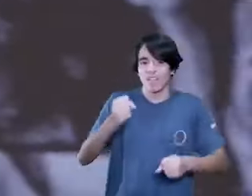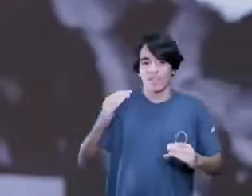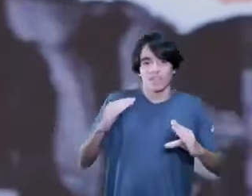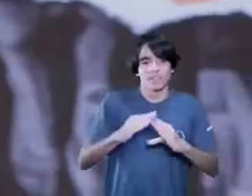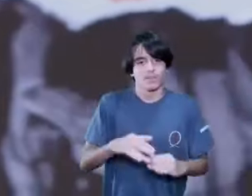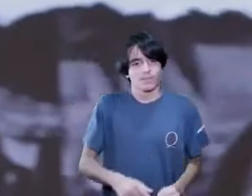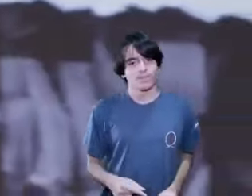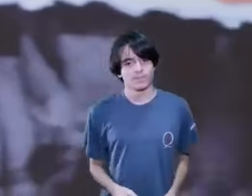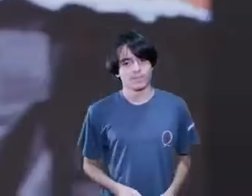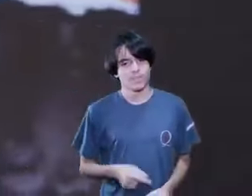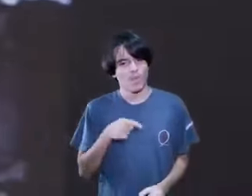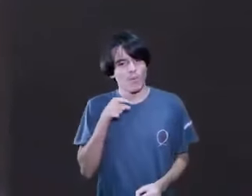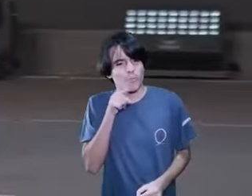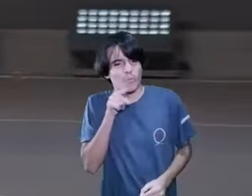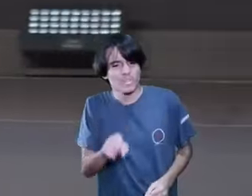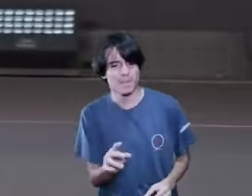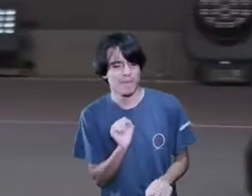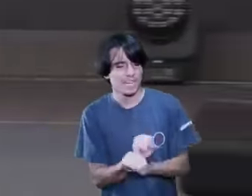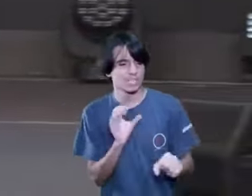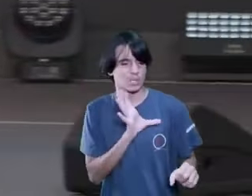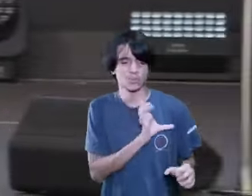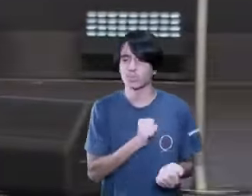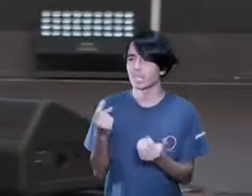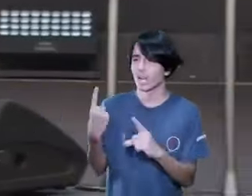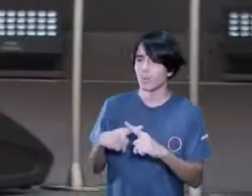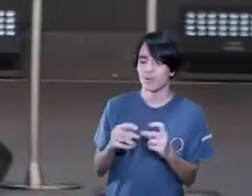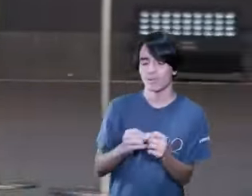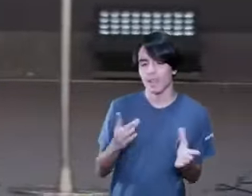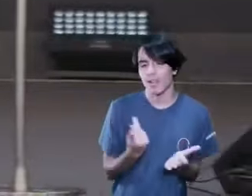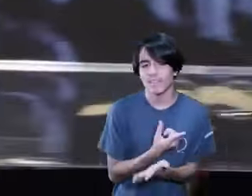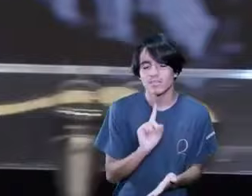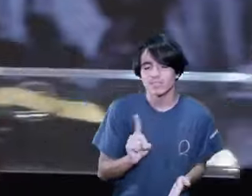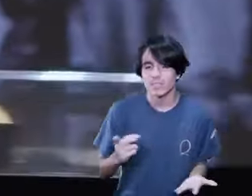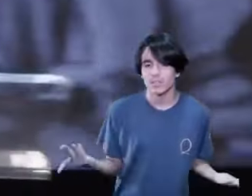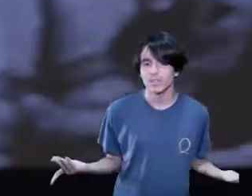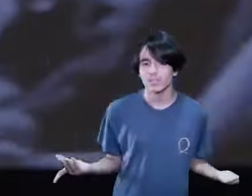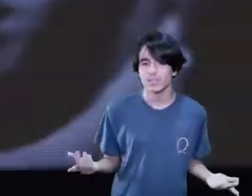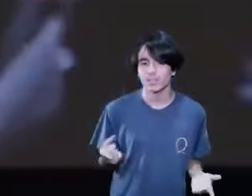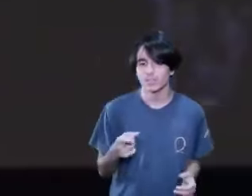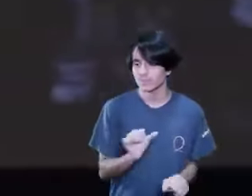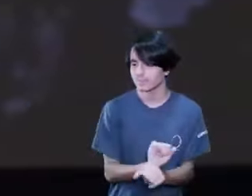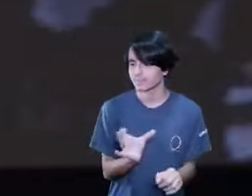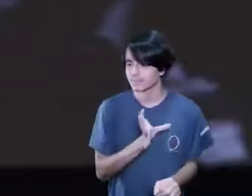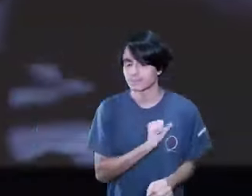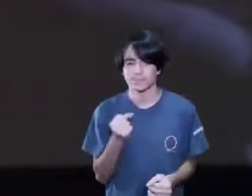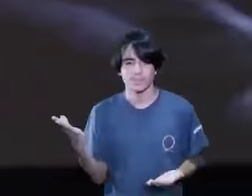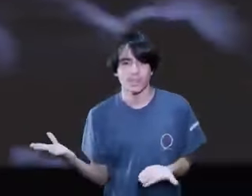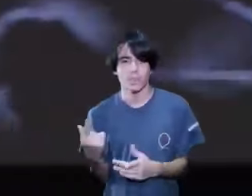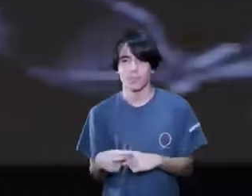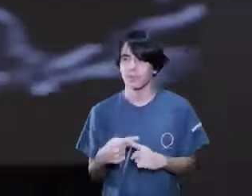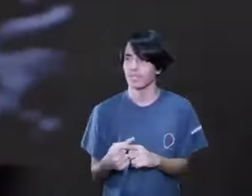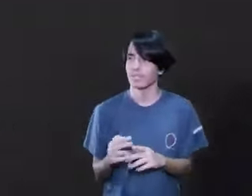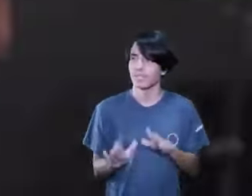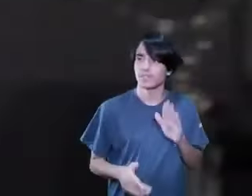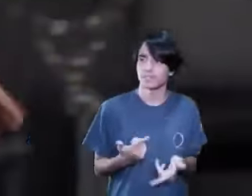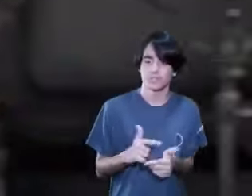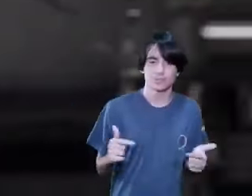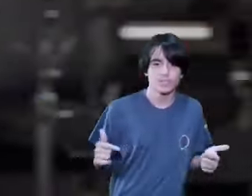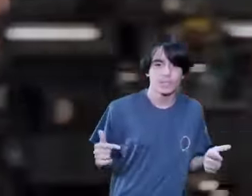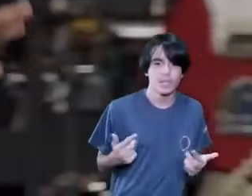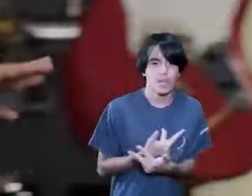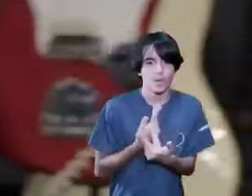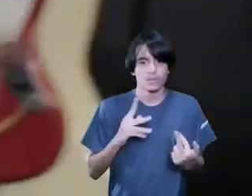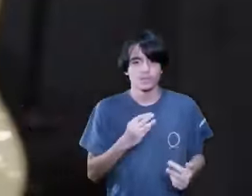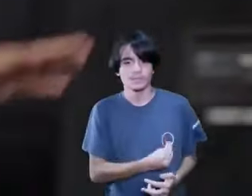não vai deixar de adorar porque uma porta fechou. Você não vai deixar de adorar porque não tem certos recursos para a tua vida.